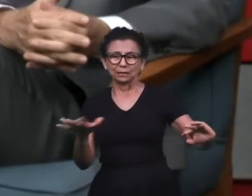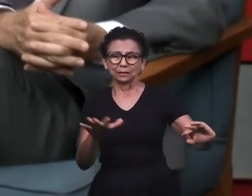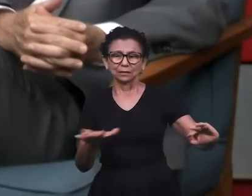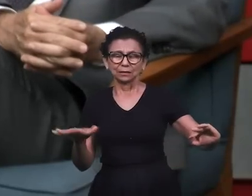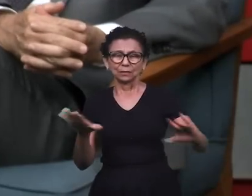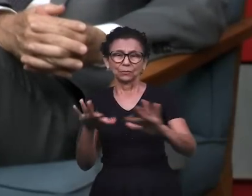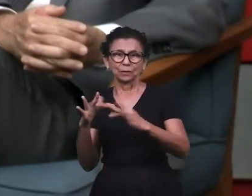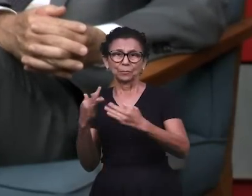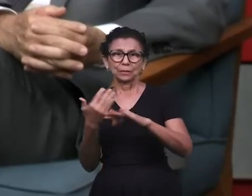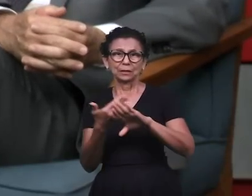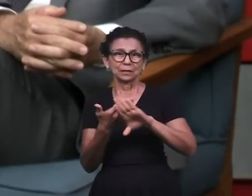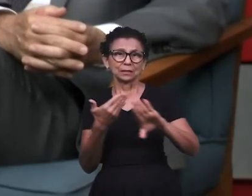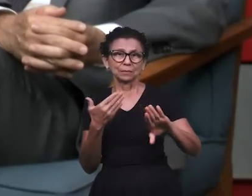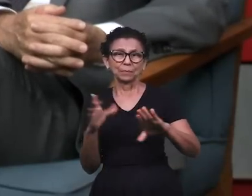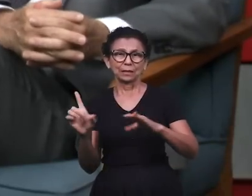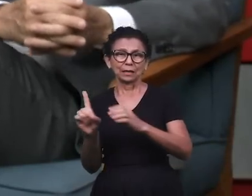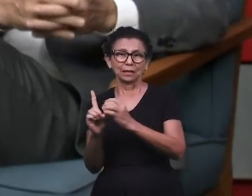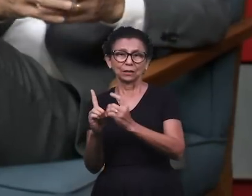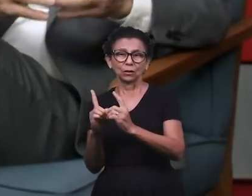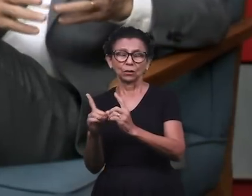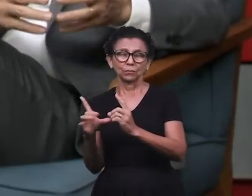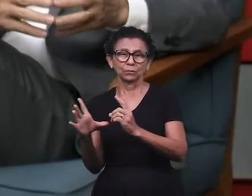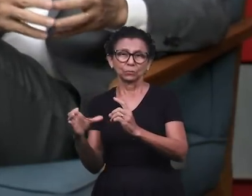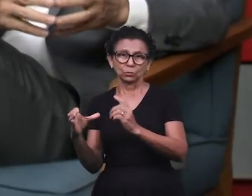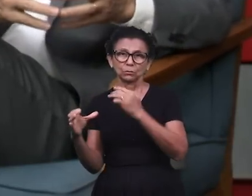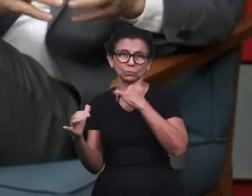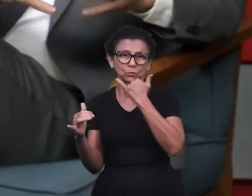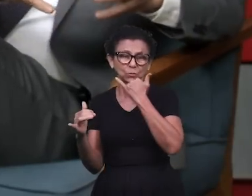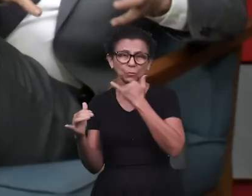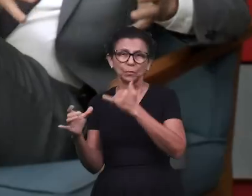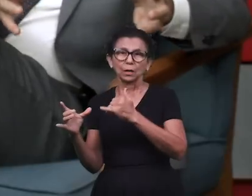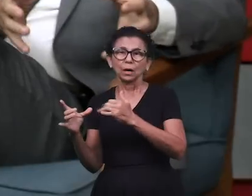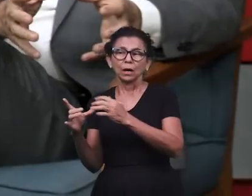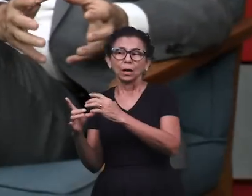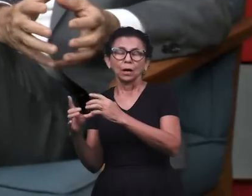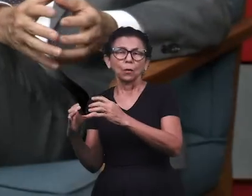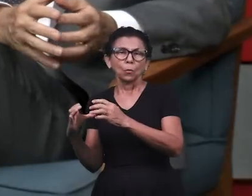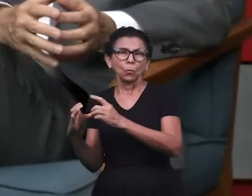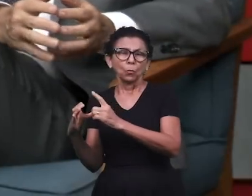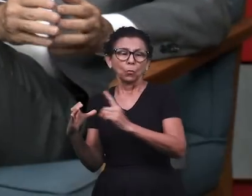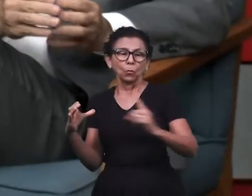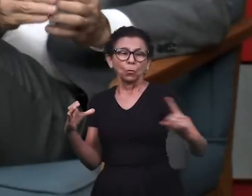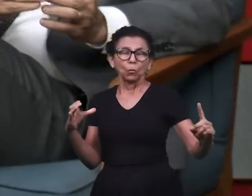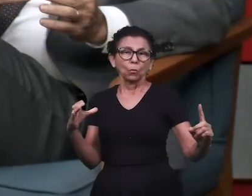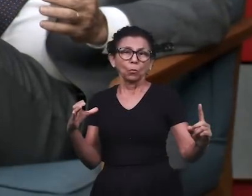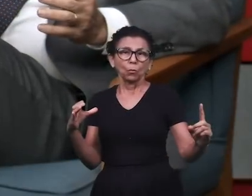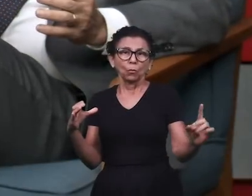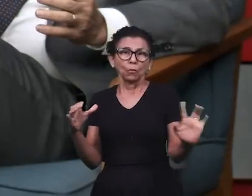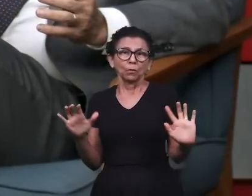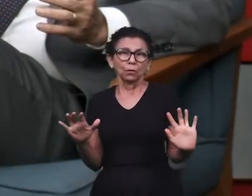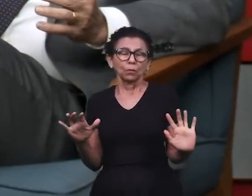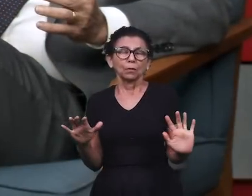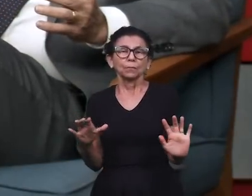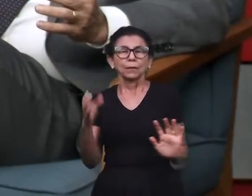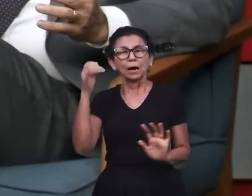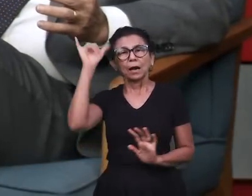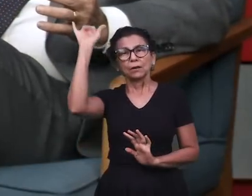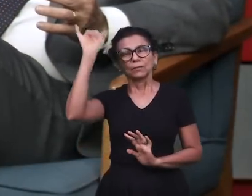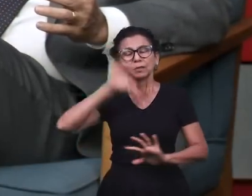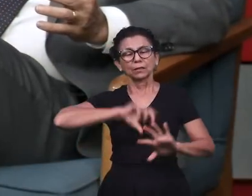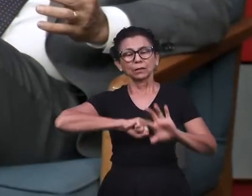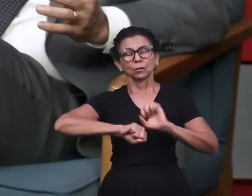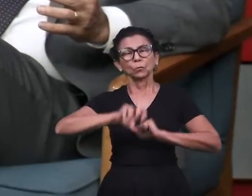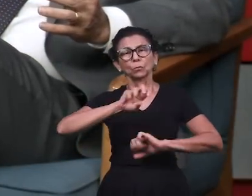familiar onde ela estava. Ela teria que sair do convívio familiar para evitar o